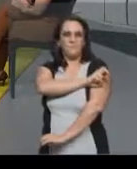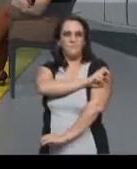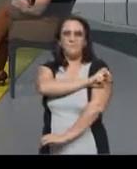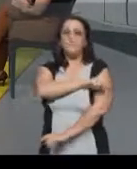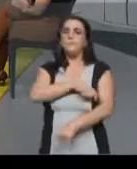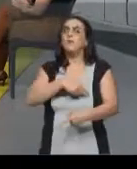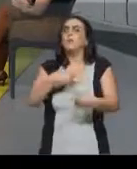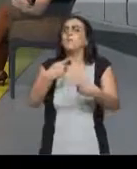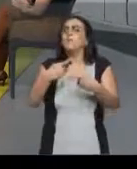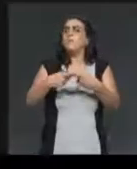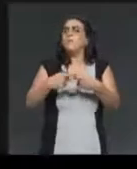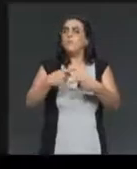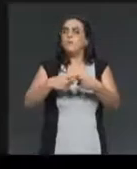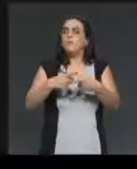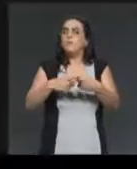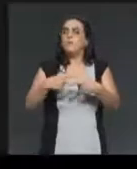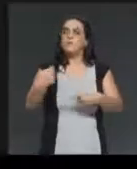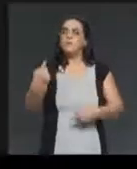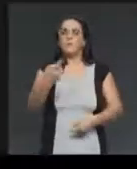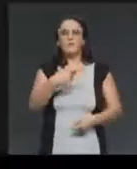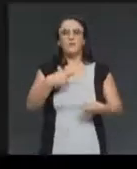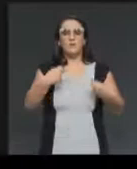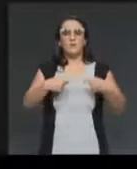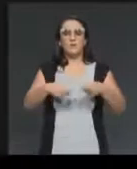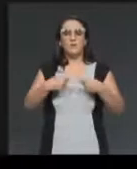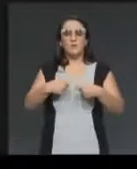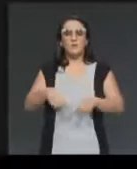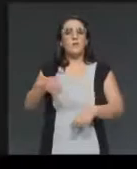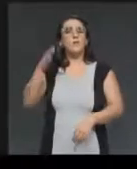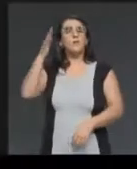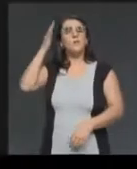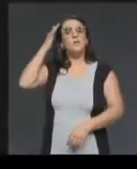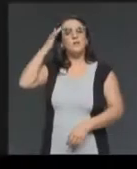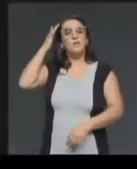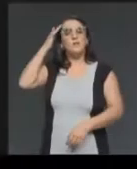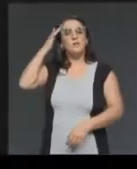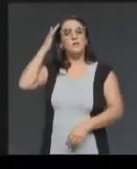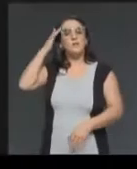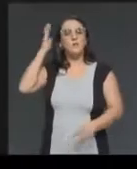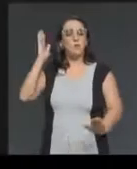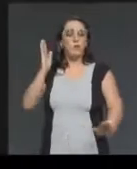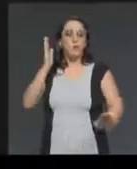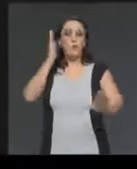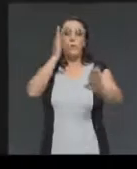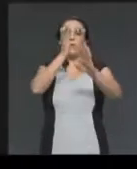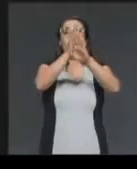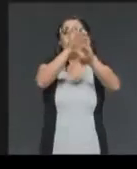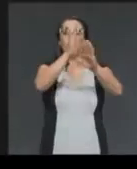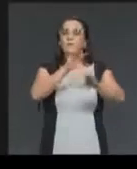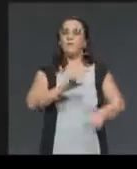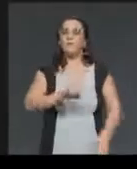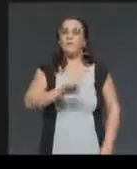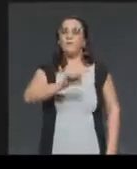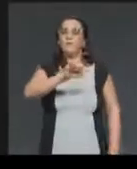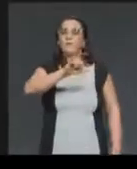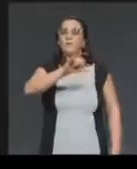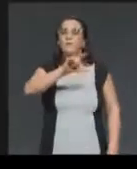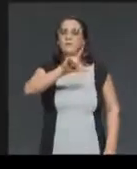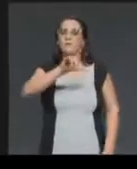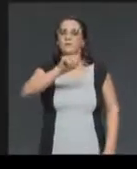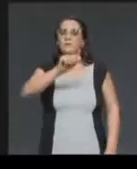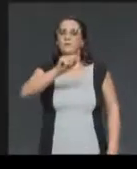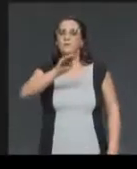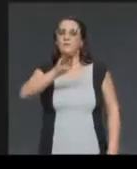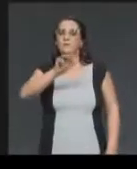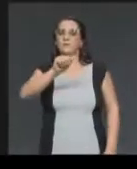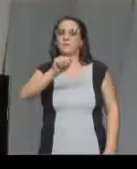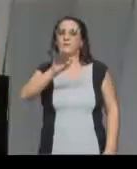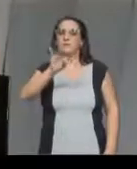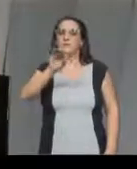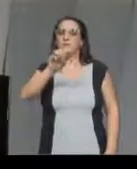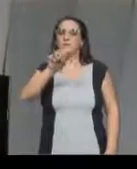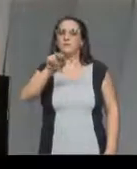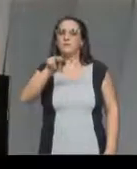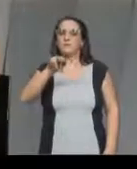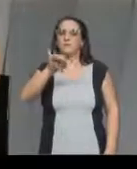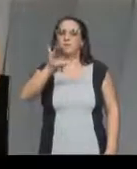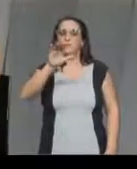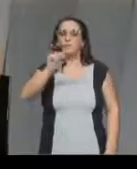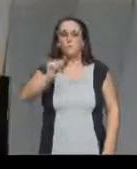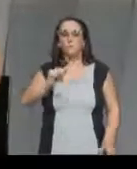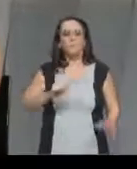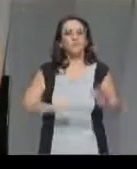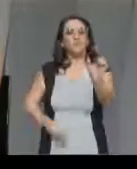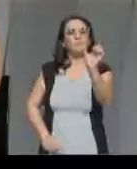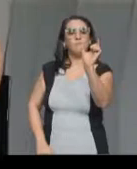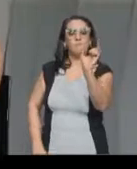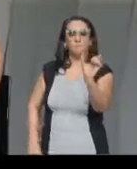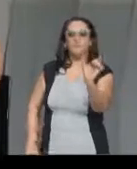que precisamos saber identificar a sílaba tônica de uma palavra? Então, a gente precisa saber